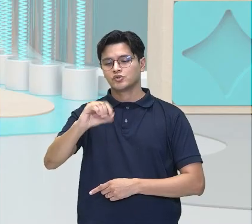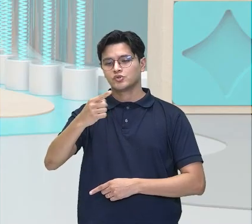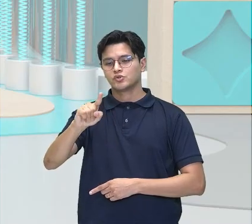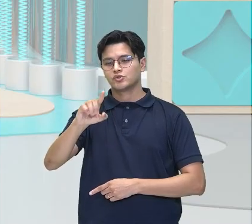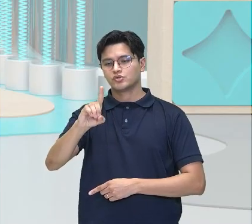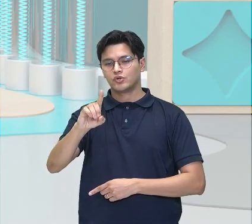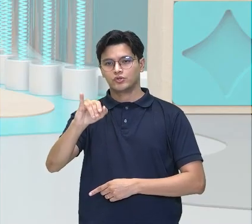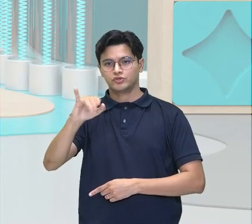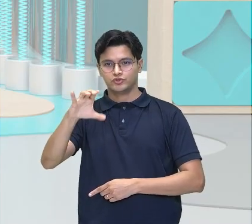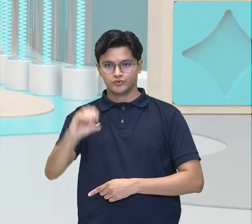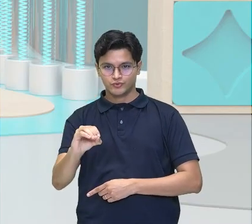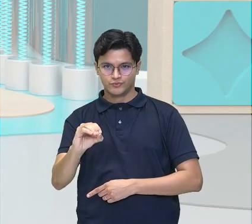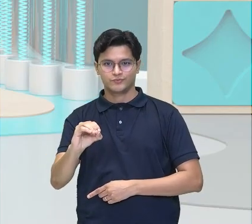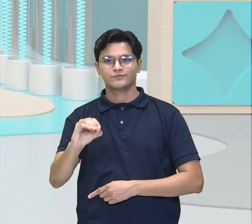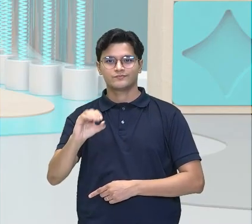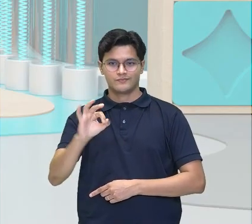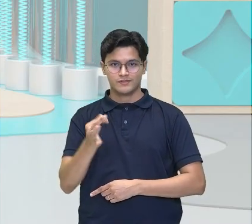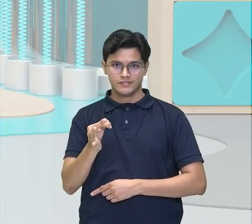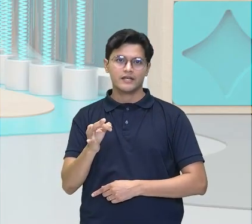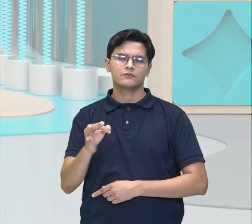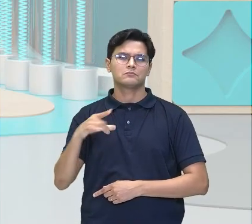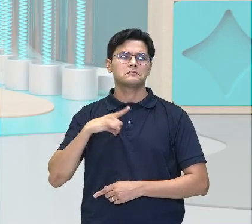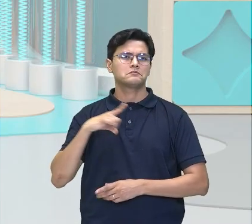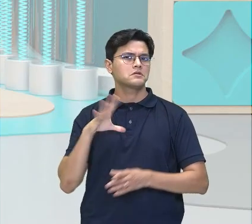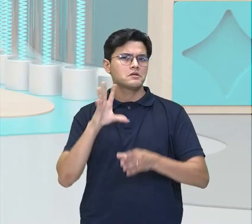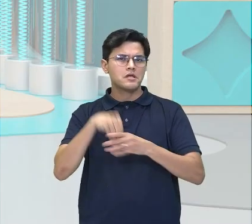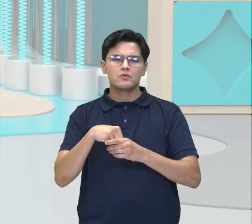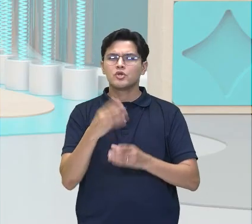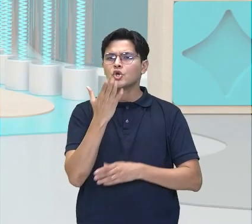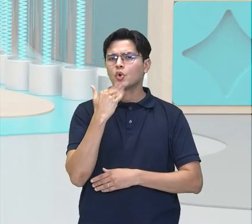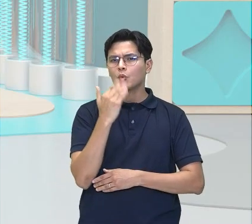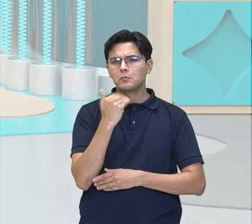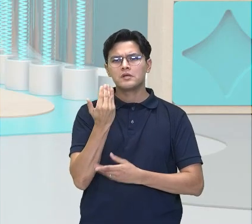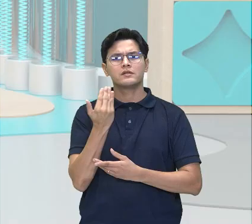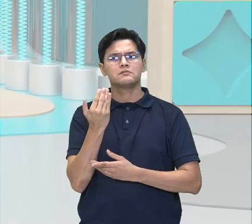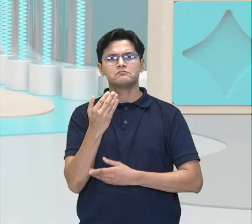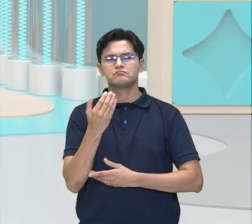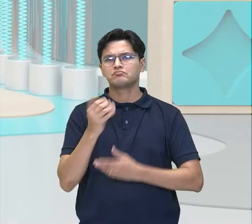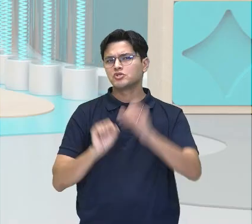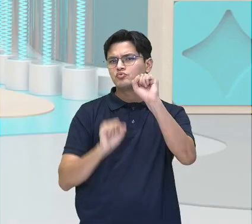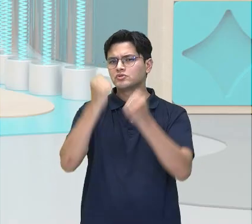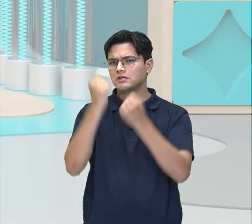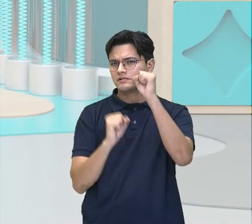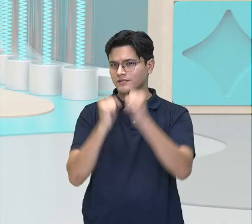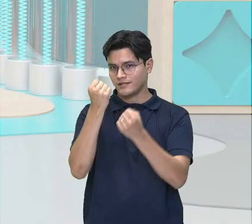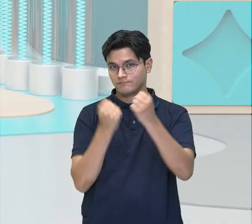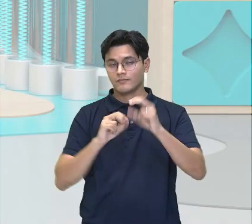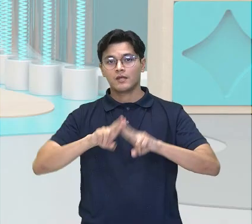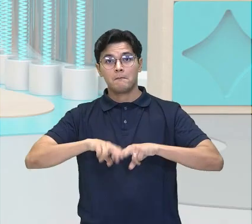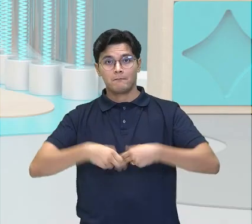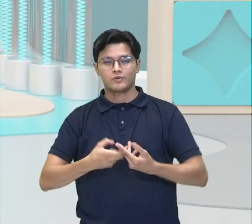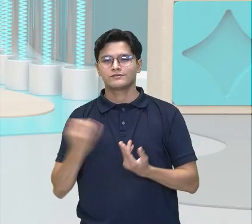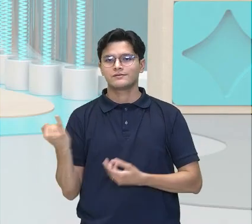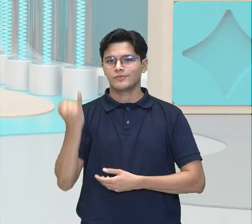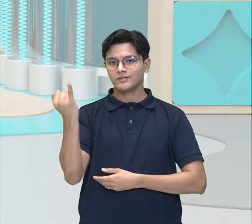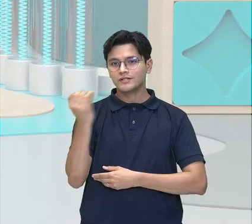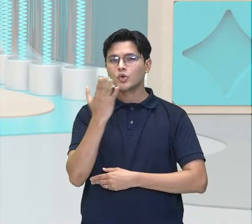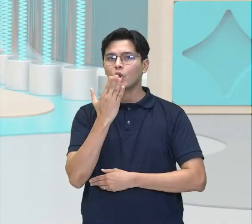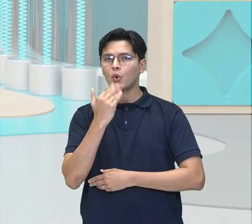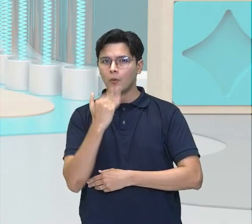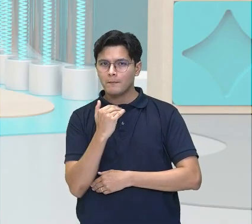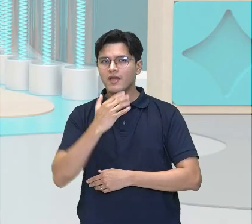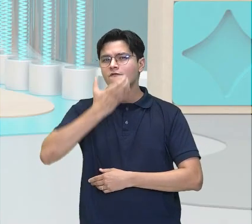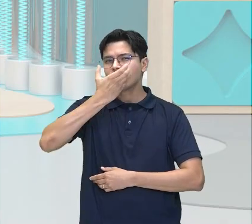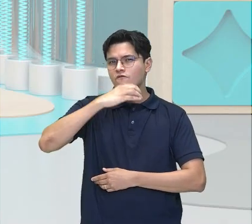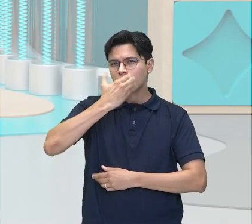gente encontra na comida processada, nos alimentos industrializados. Por isso que é muito importante a gente comer muitas frutas,